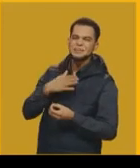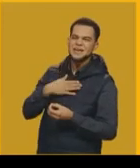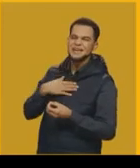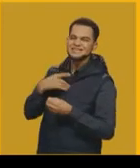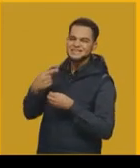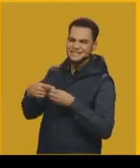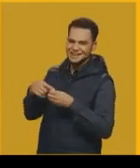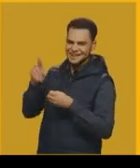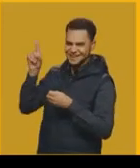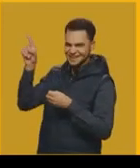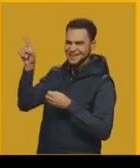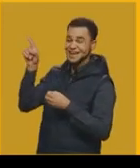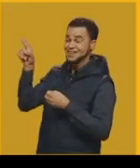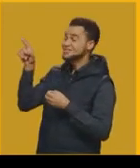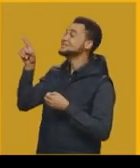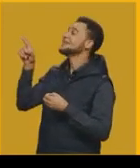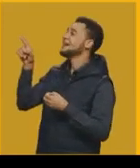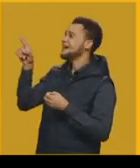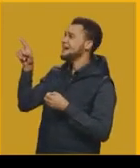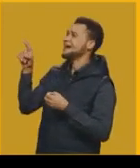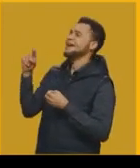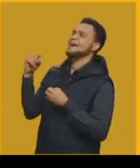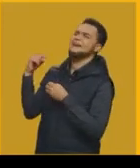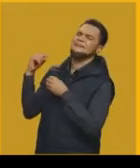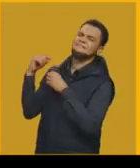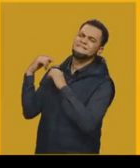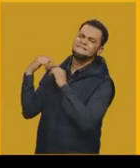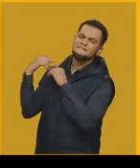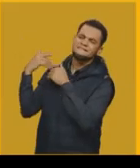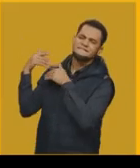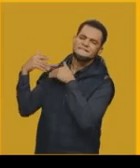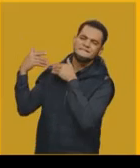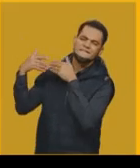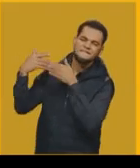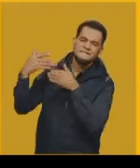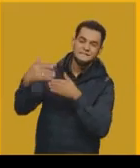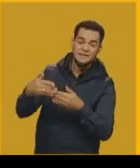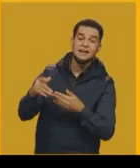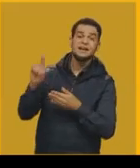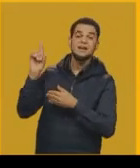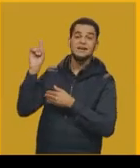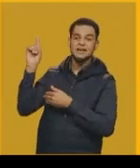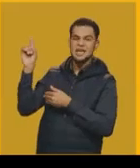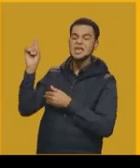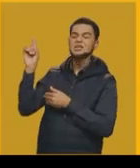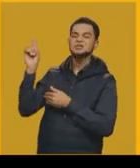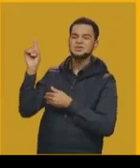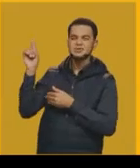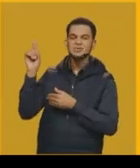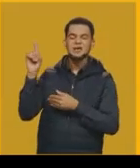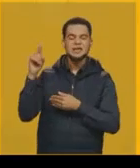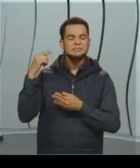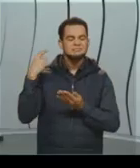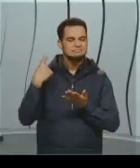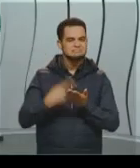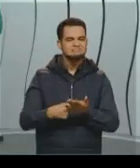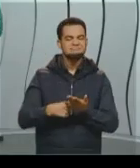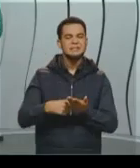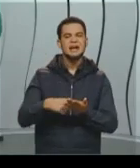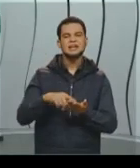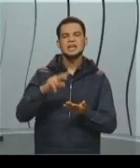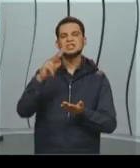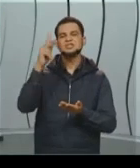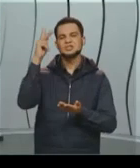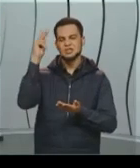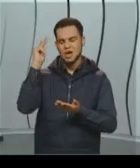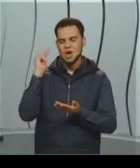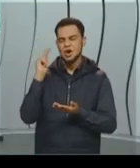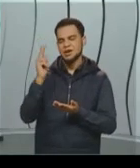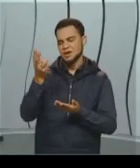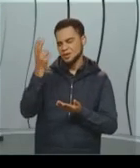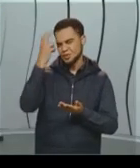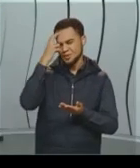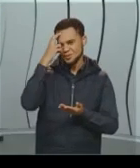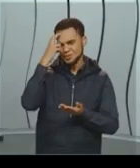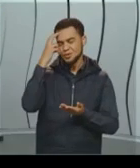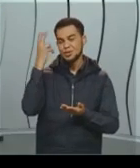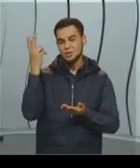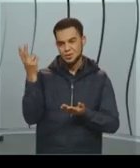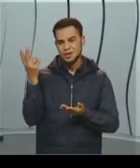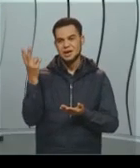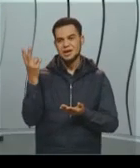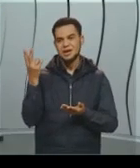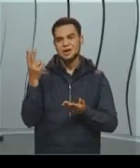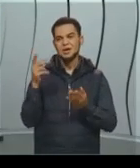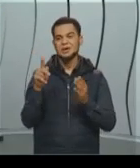forte e que vai deixar para a gente aí, né, acesa aí essas questões culturais que são marcantes da história